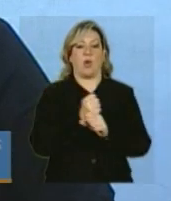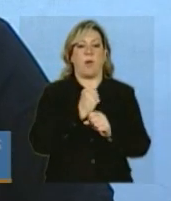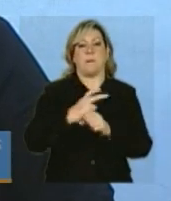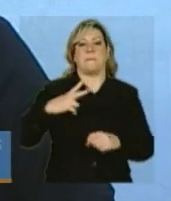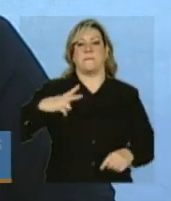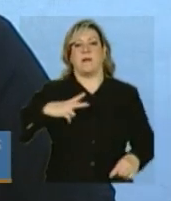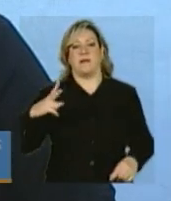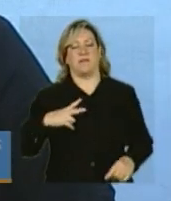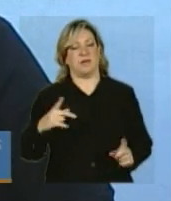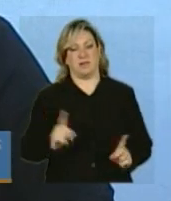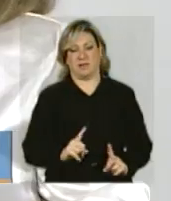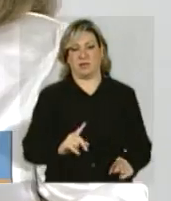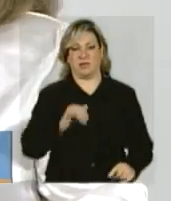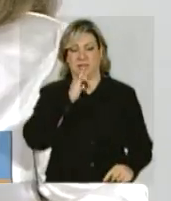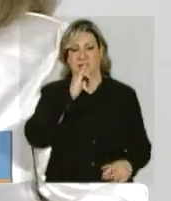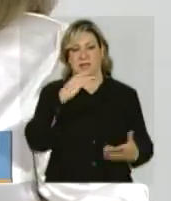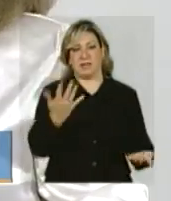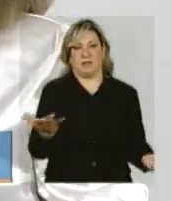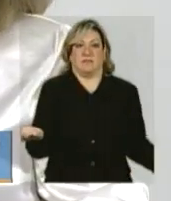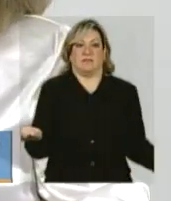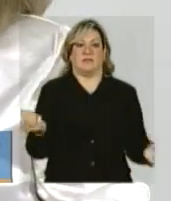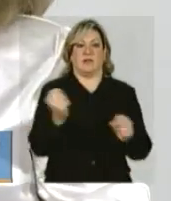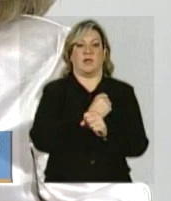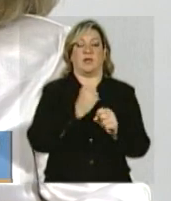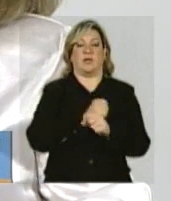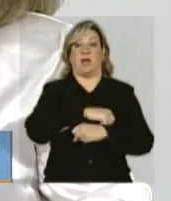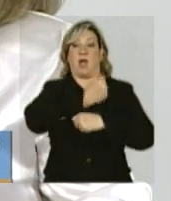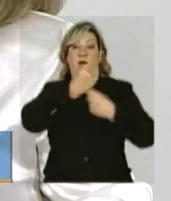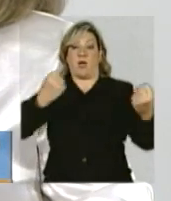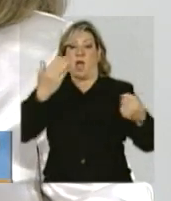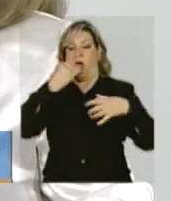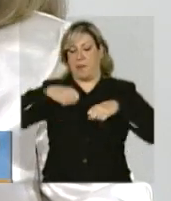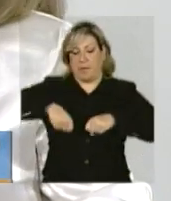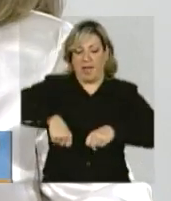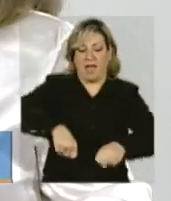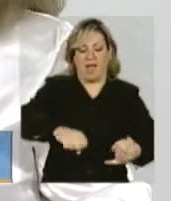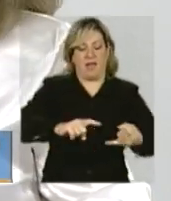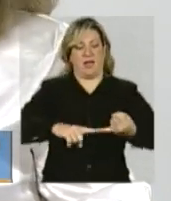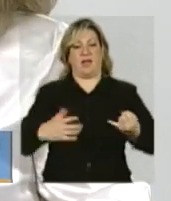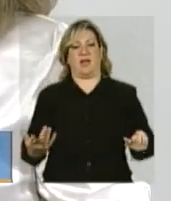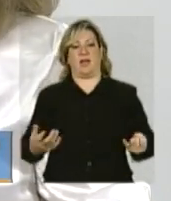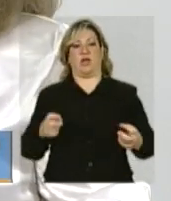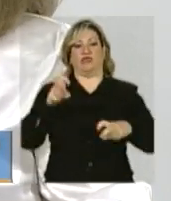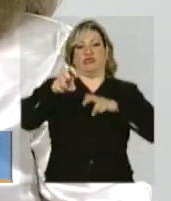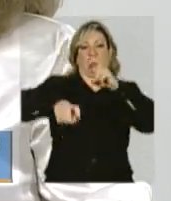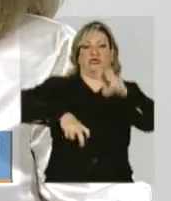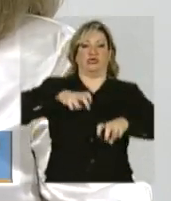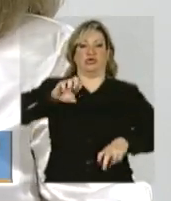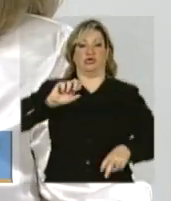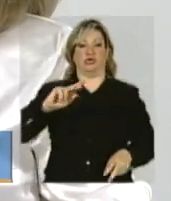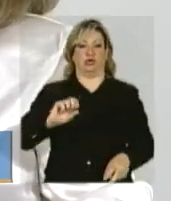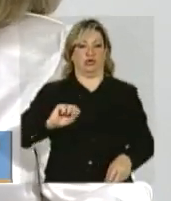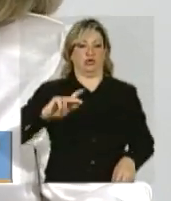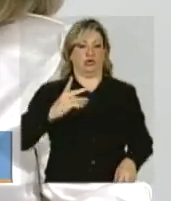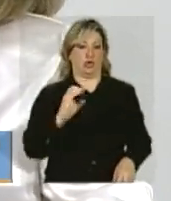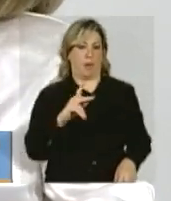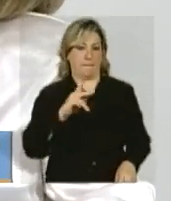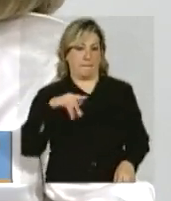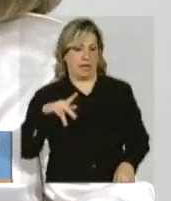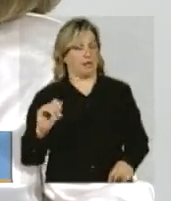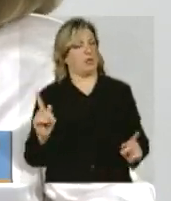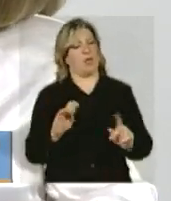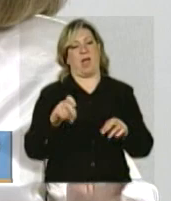Por exemplo, a construção de um grande supermercado, a construção de um shopping, não é esses casos. Esse caso há